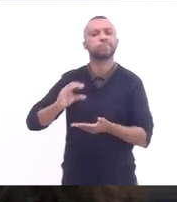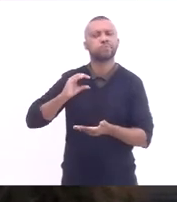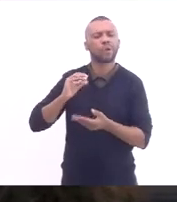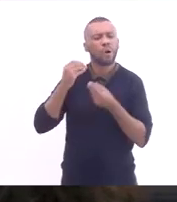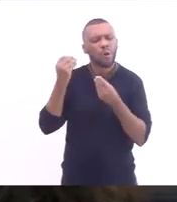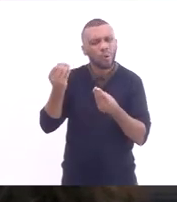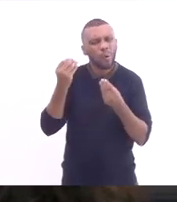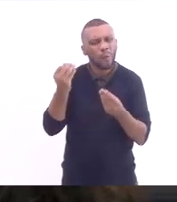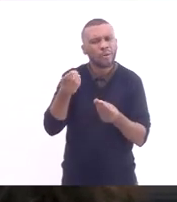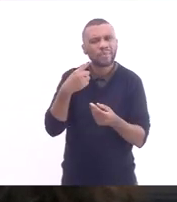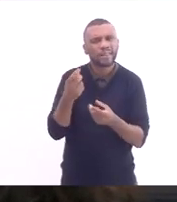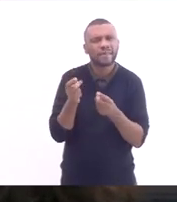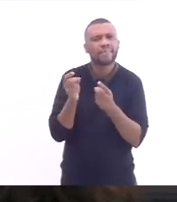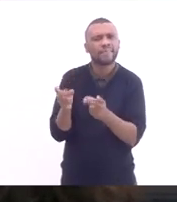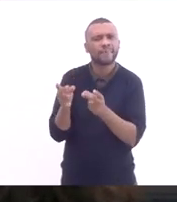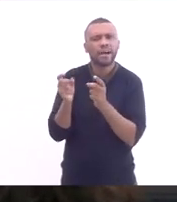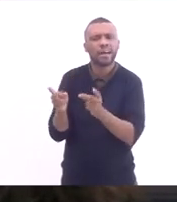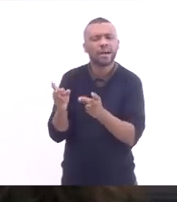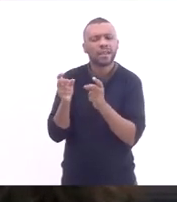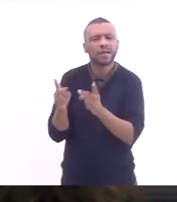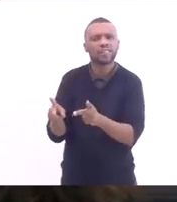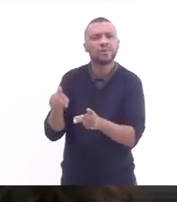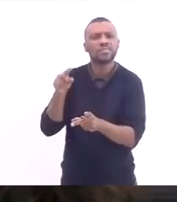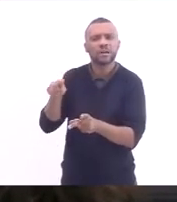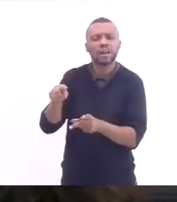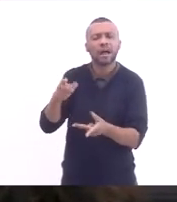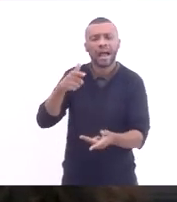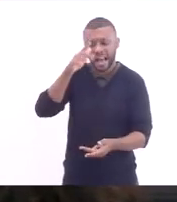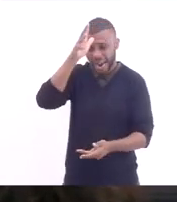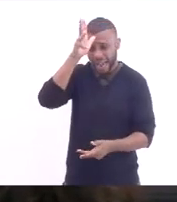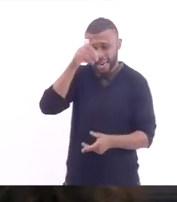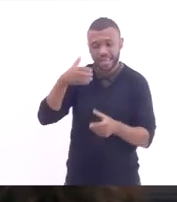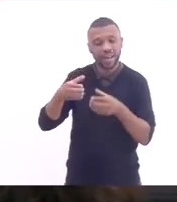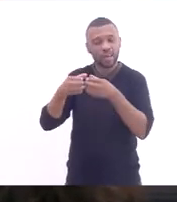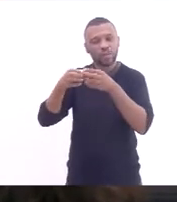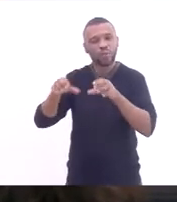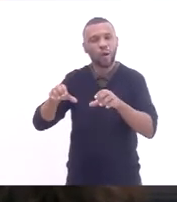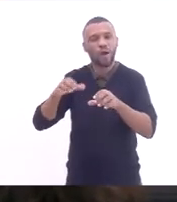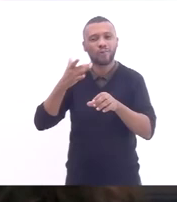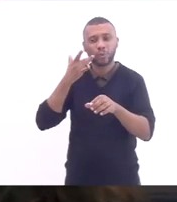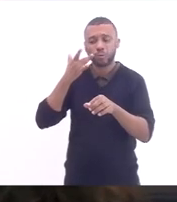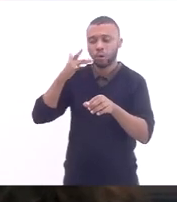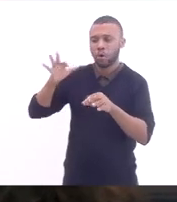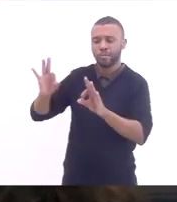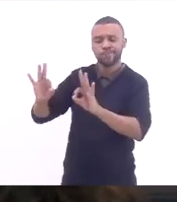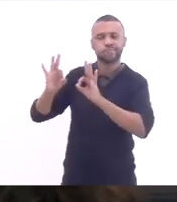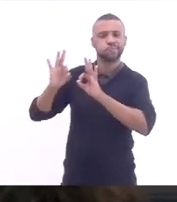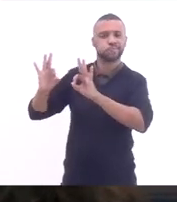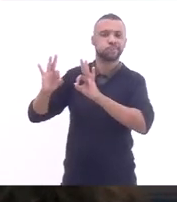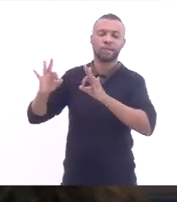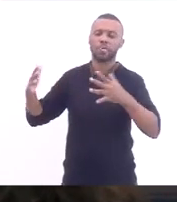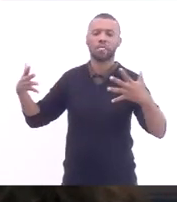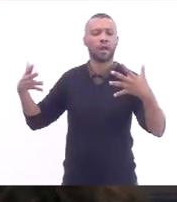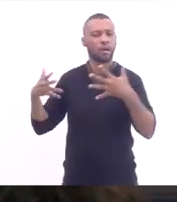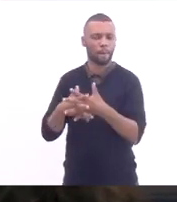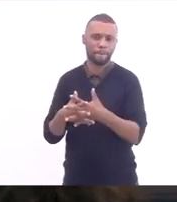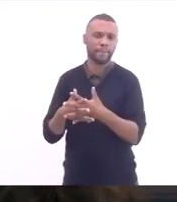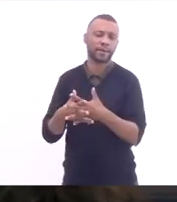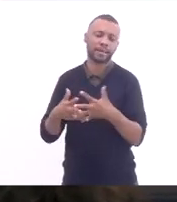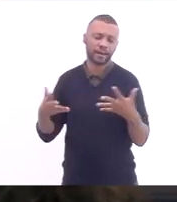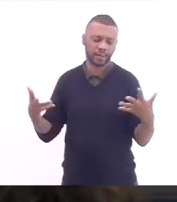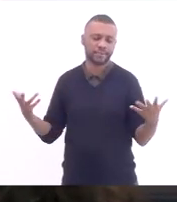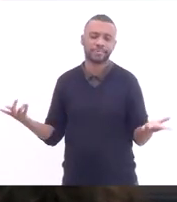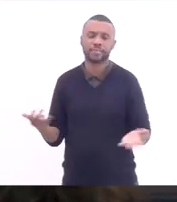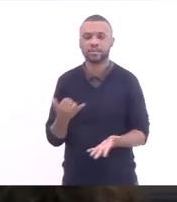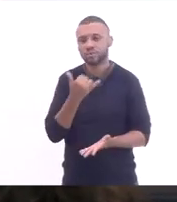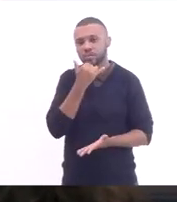se você vende no tal da galinha dos ovos de ouro, como é que você vende a galinha? É complicado. Então, é isto